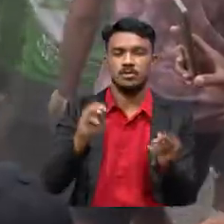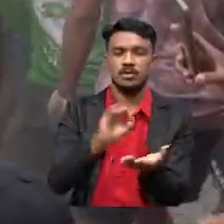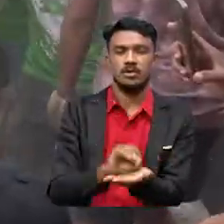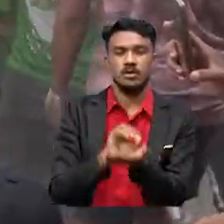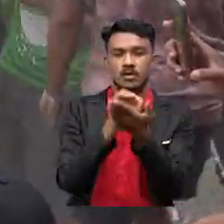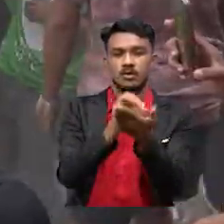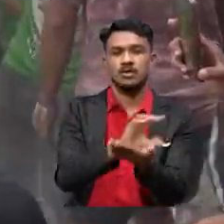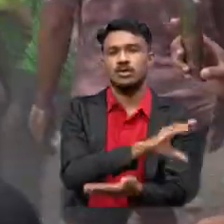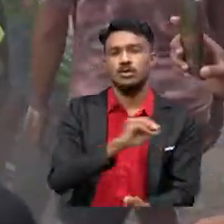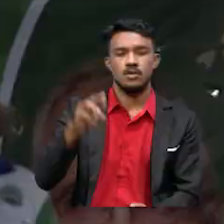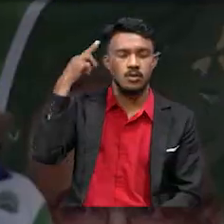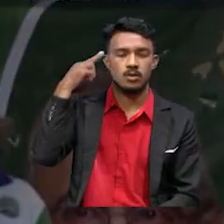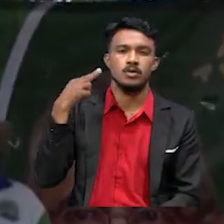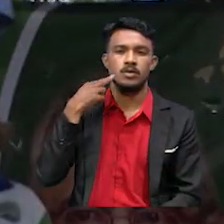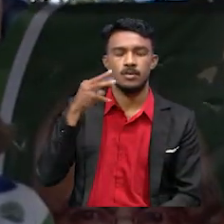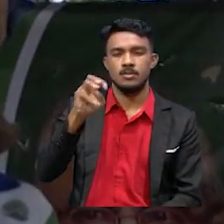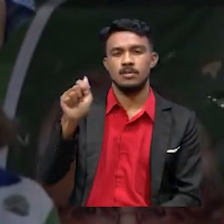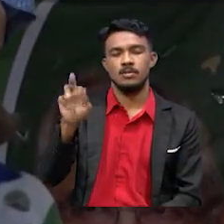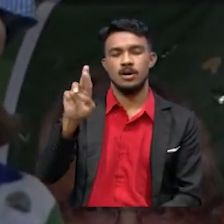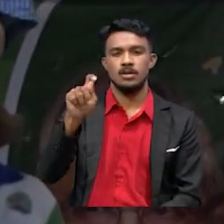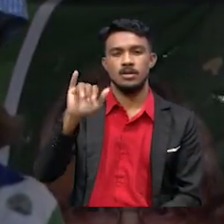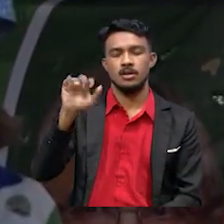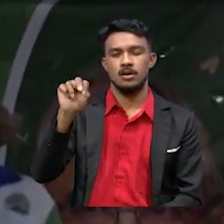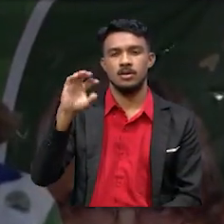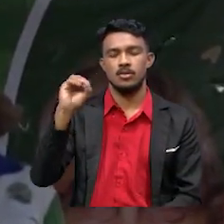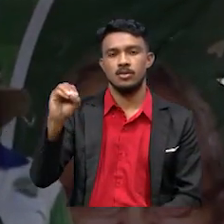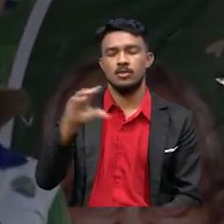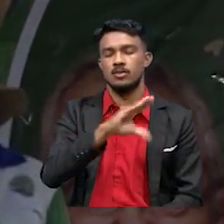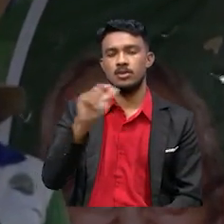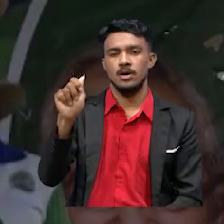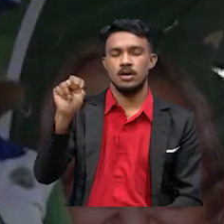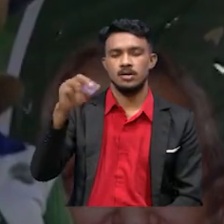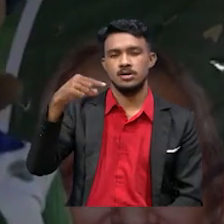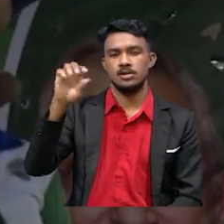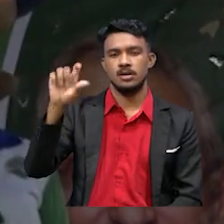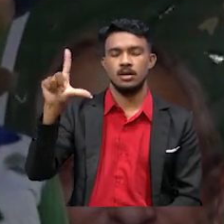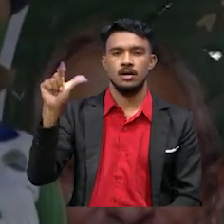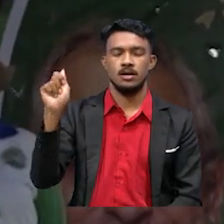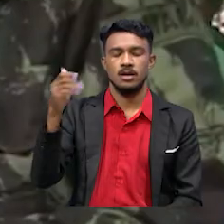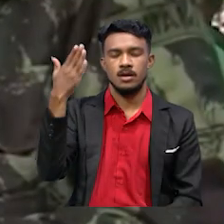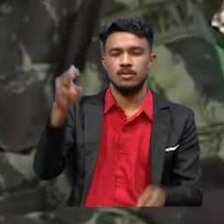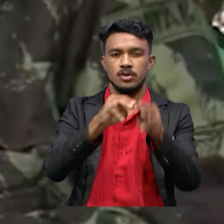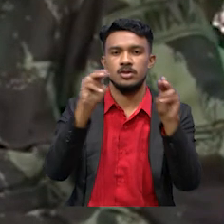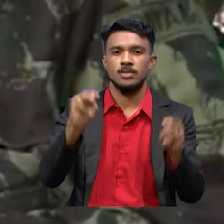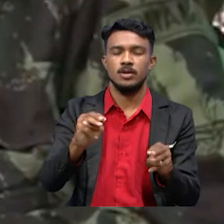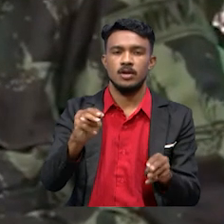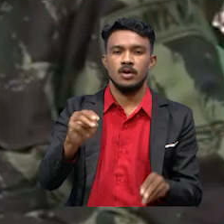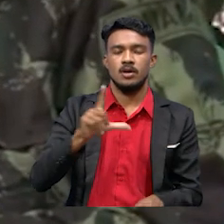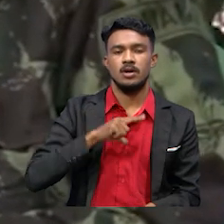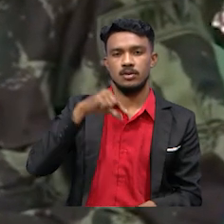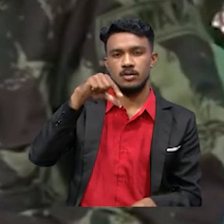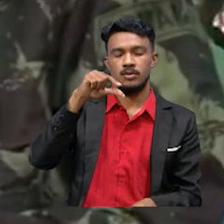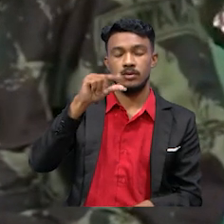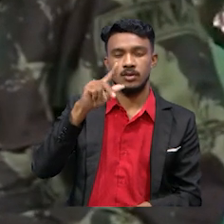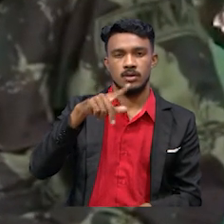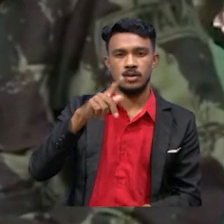José Ramos Horta, Martinho Germano da Silva Guzmão, no Maria Ângela Freitas da Silva e município Lauten, Tito da Costa Cristóvão,